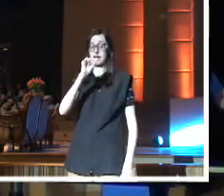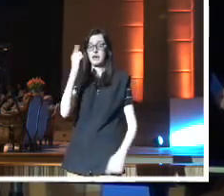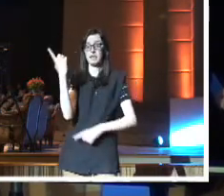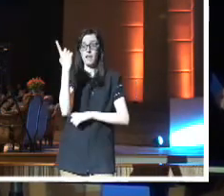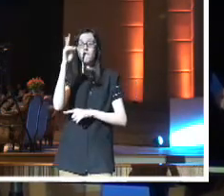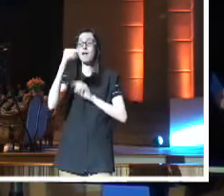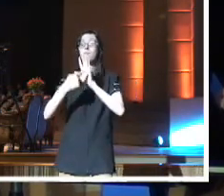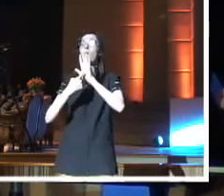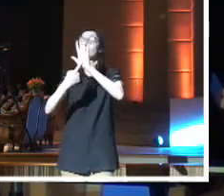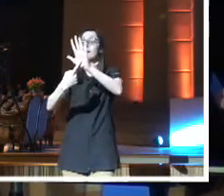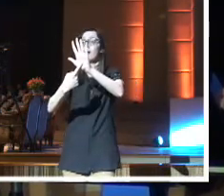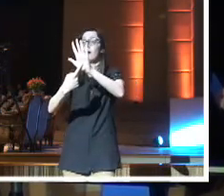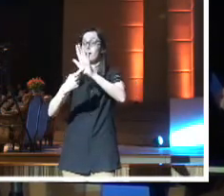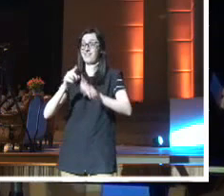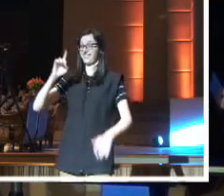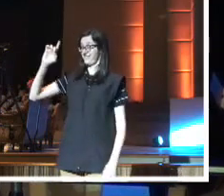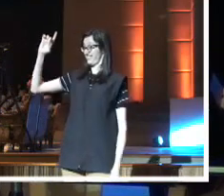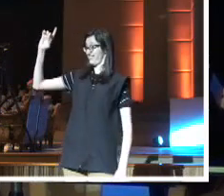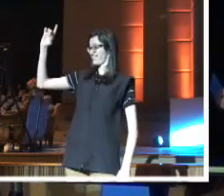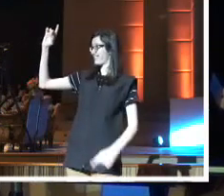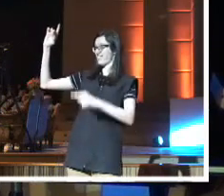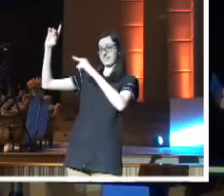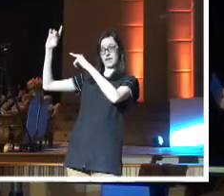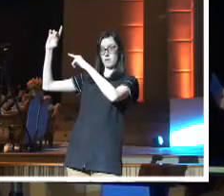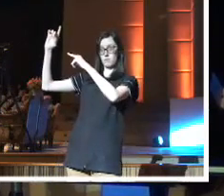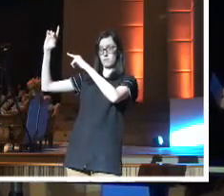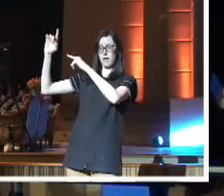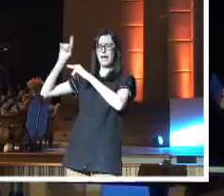para a gente que esse Deus é